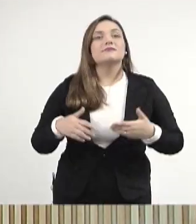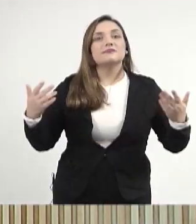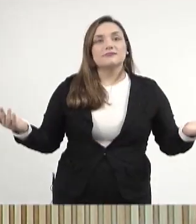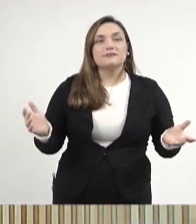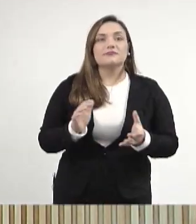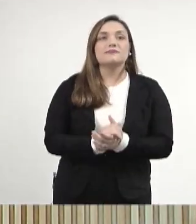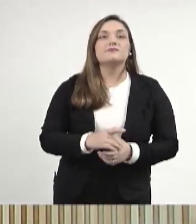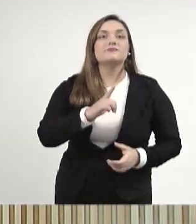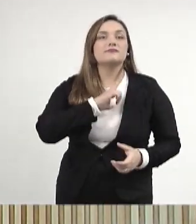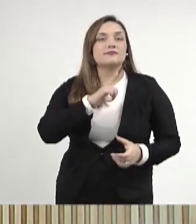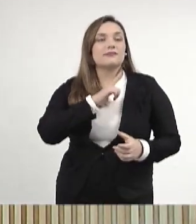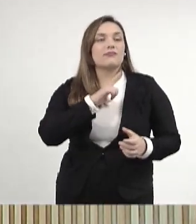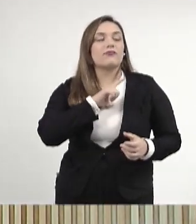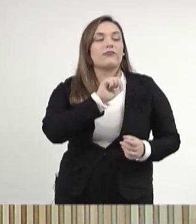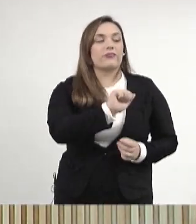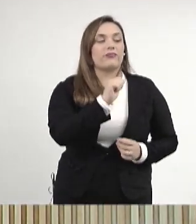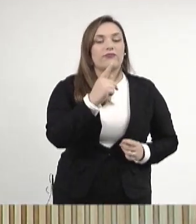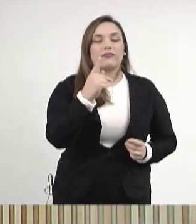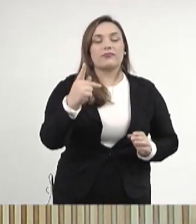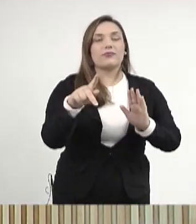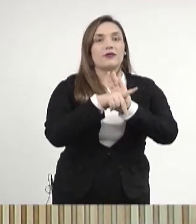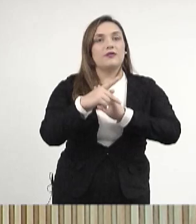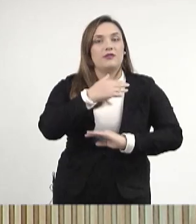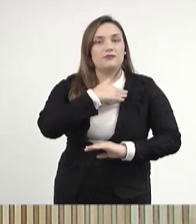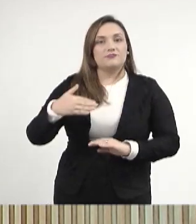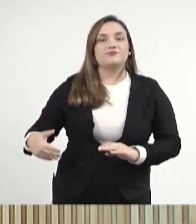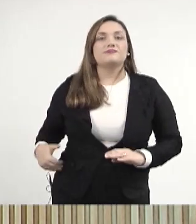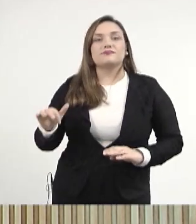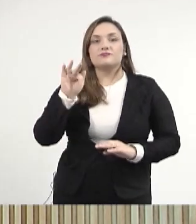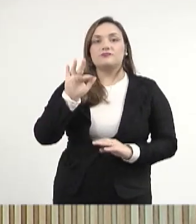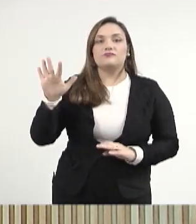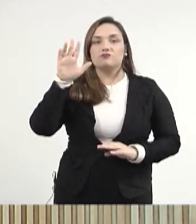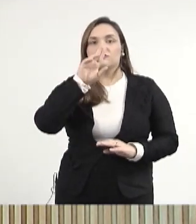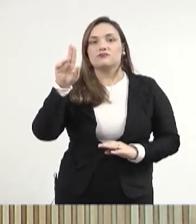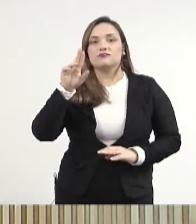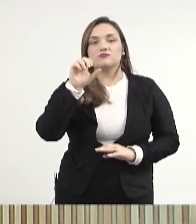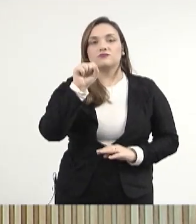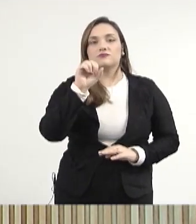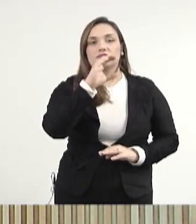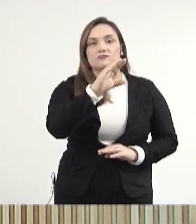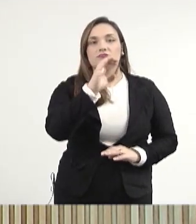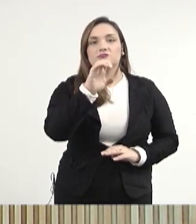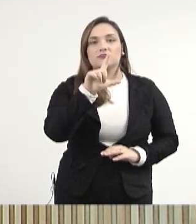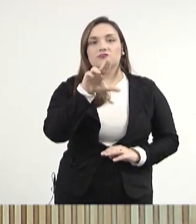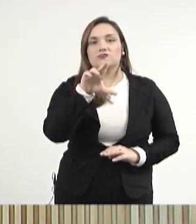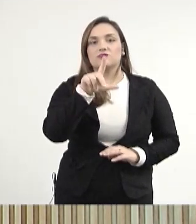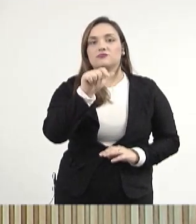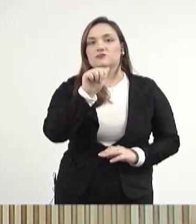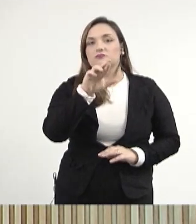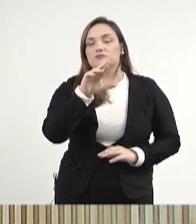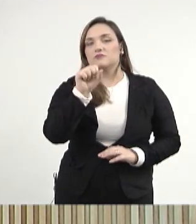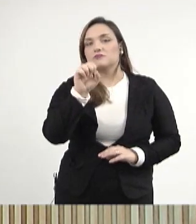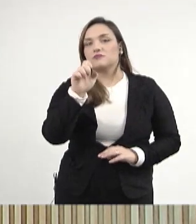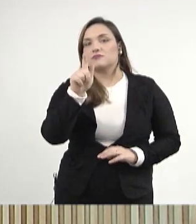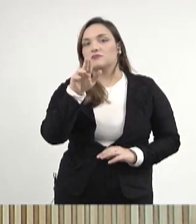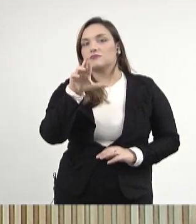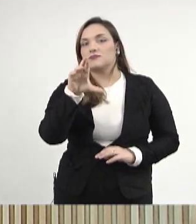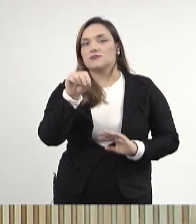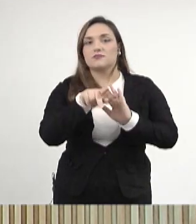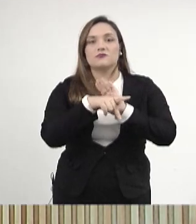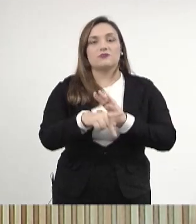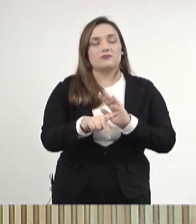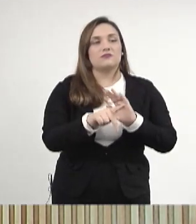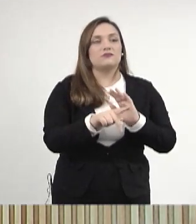Inclusive, existe um aplicativo do governo federal, o Celular Seguro, que está disponível tanto para Android como também para